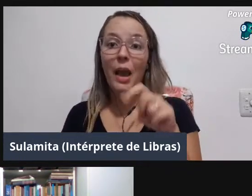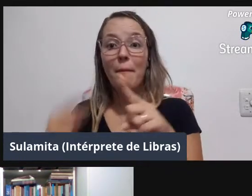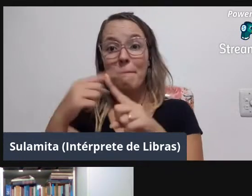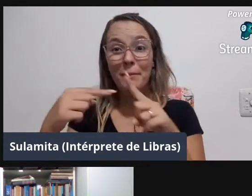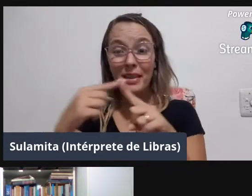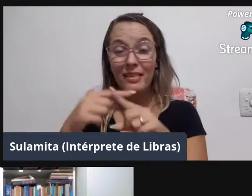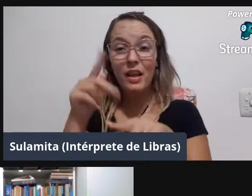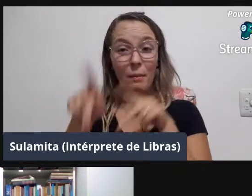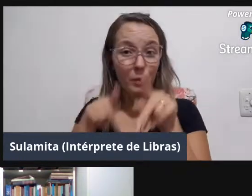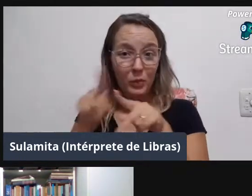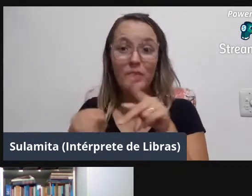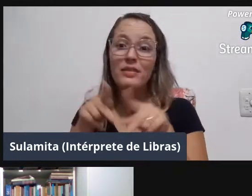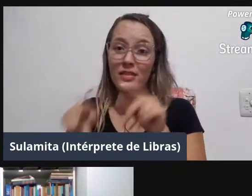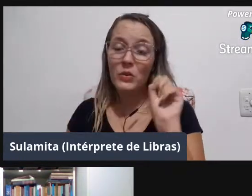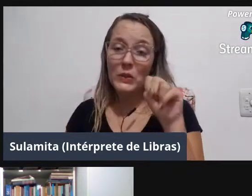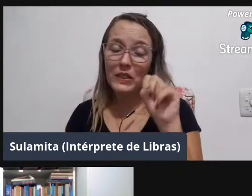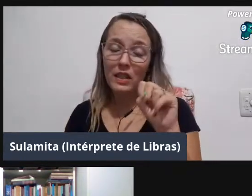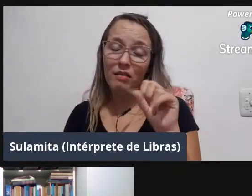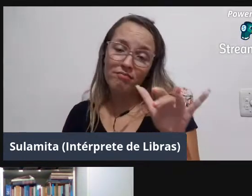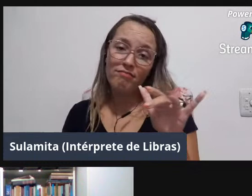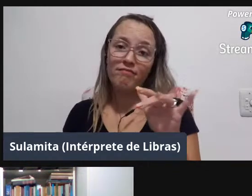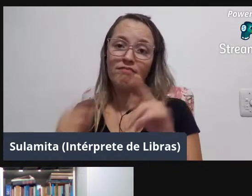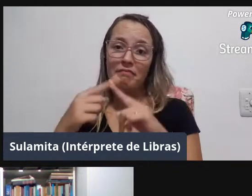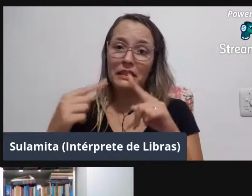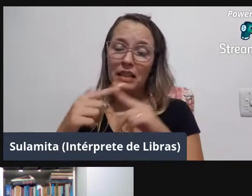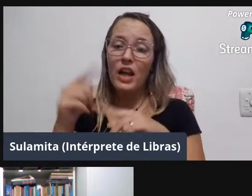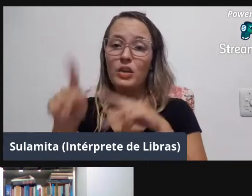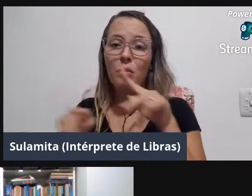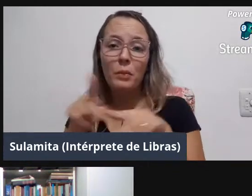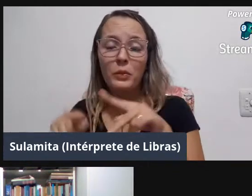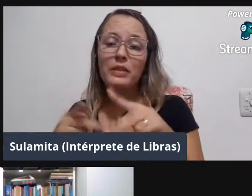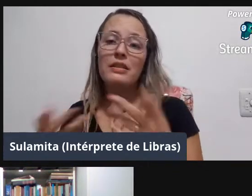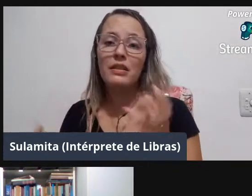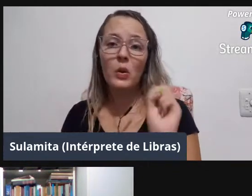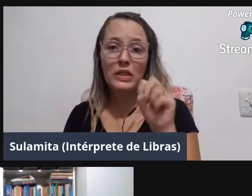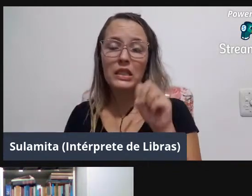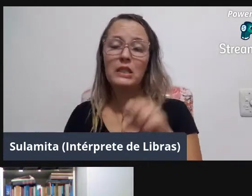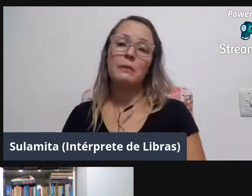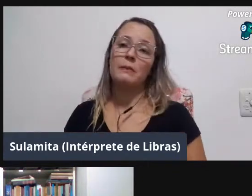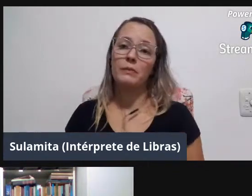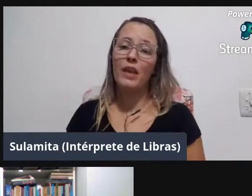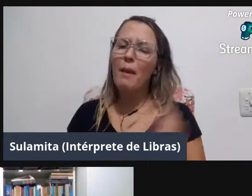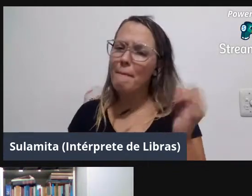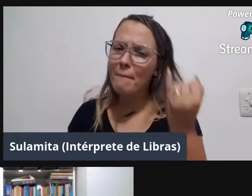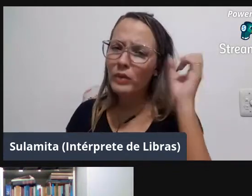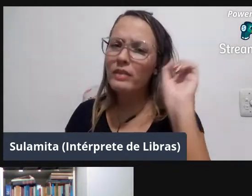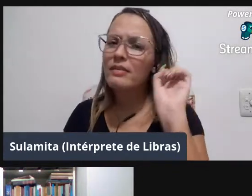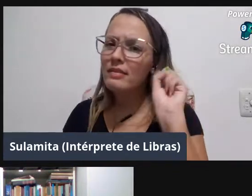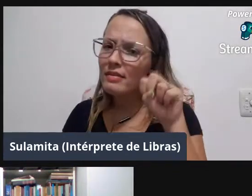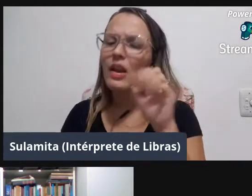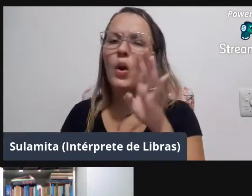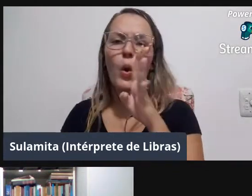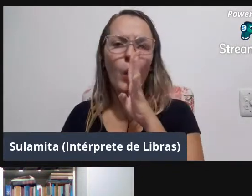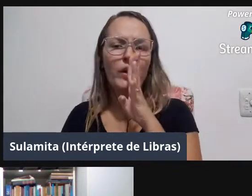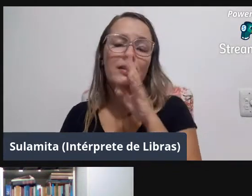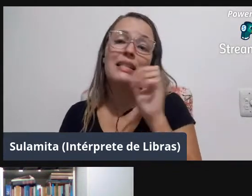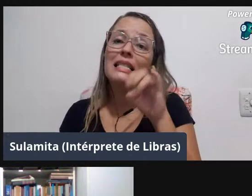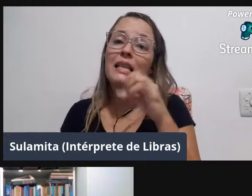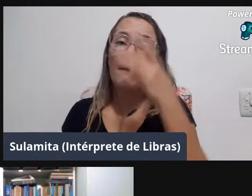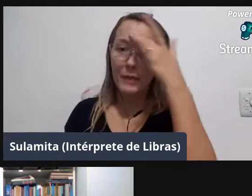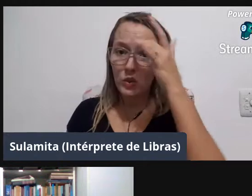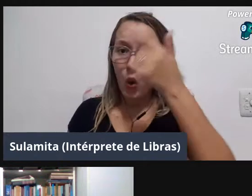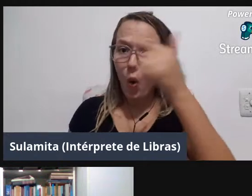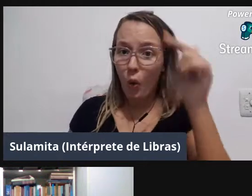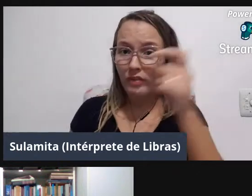no mínimo, né? Depende do período, mas é no mínimo metade da população. Então é importantíssimo conhecer. E se você é de outras áreas, também